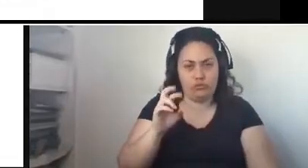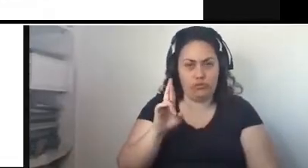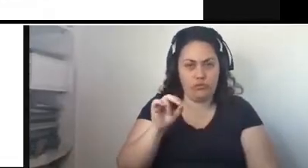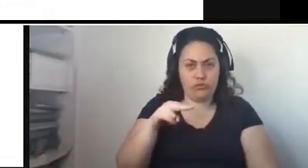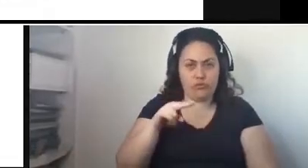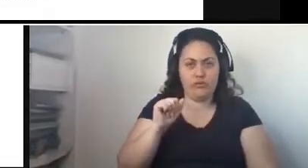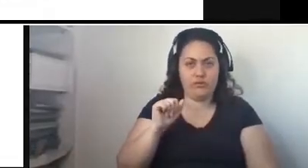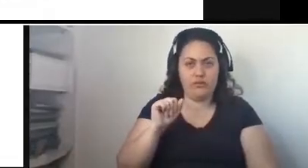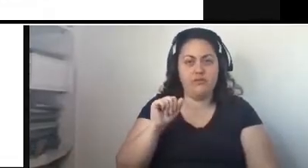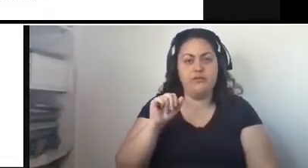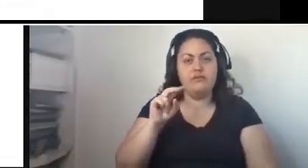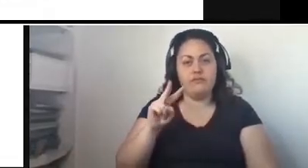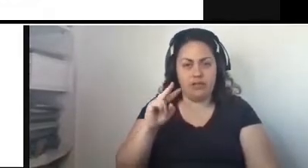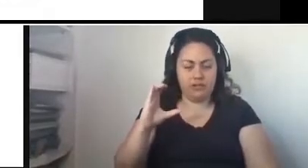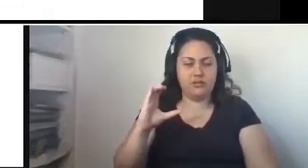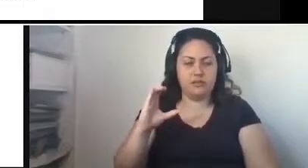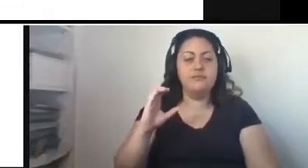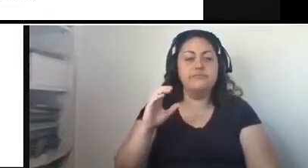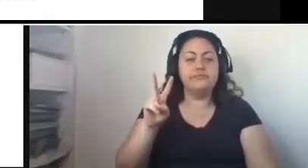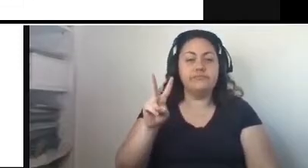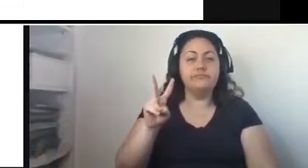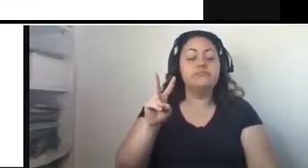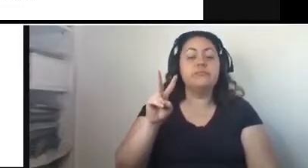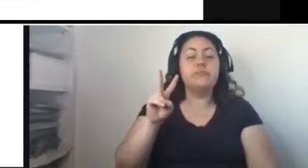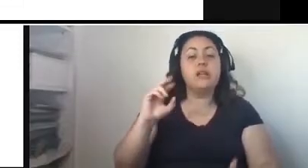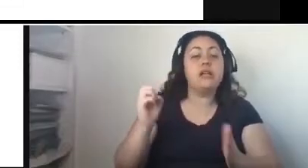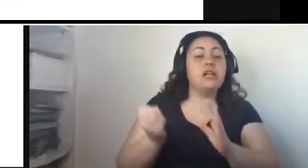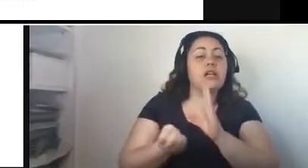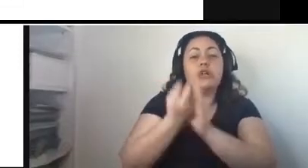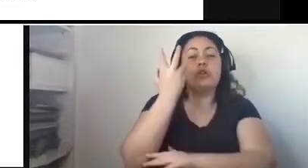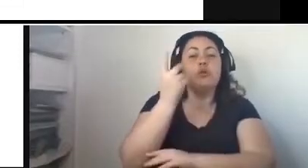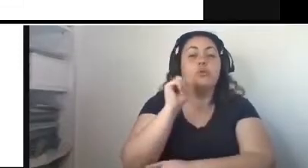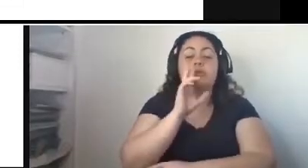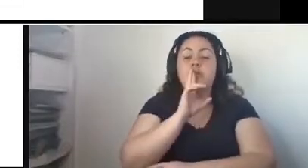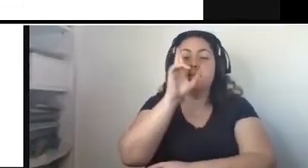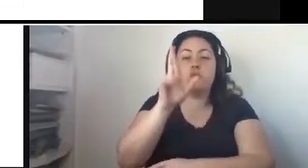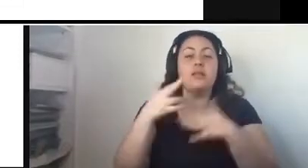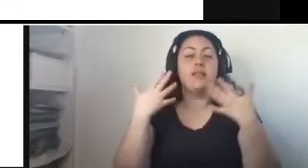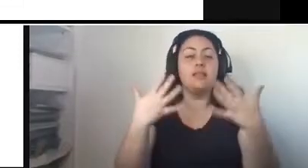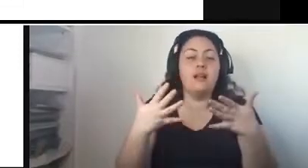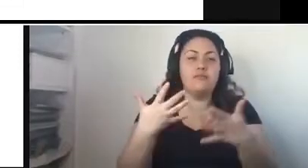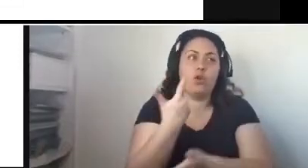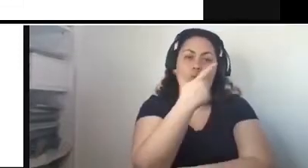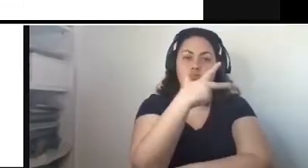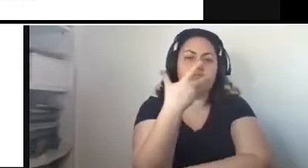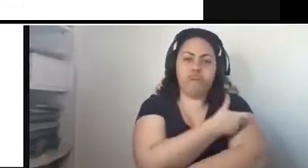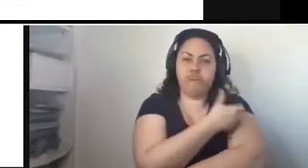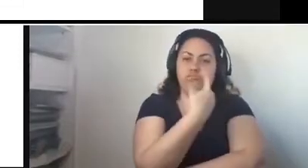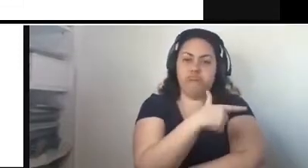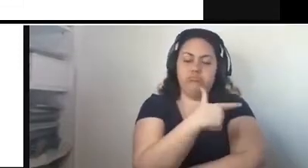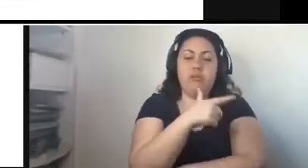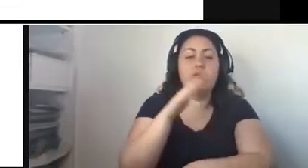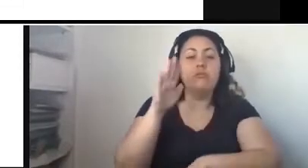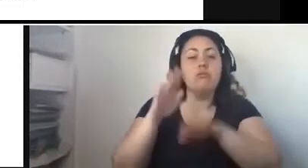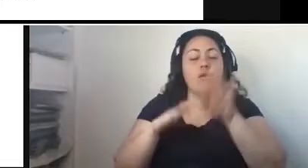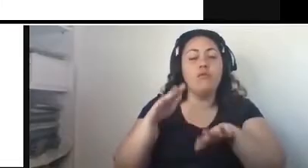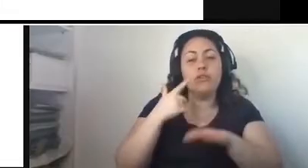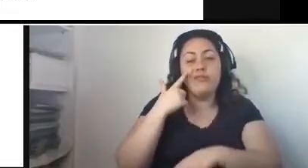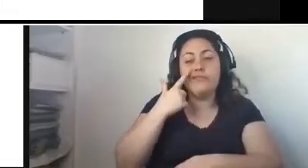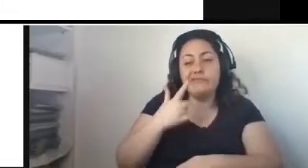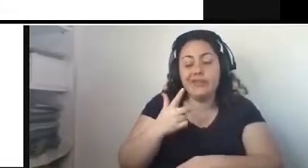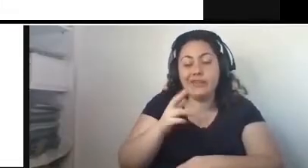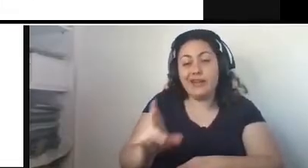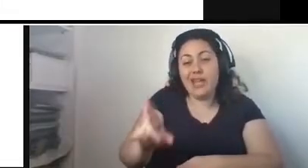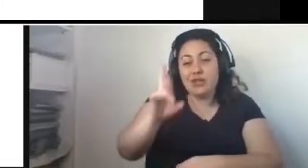muito leve, que nenhuma outra vacina incluiu, e aí talvez isso tenha feito com que a eficácia fosse mais baixa